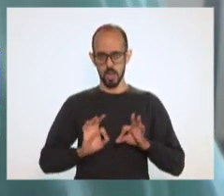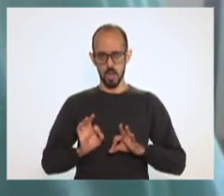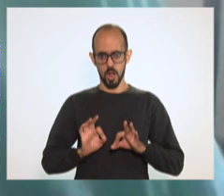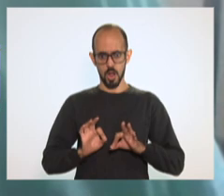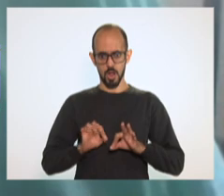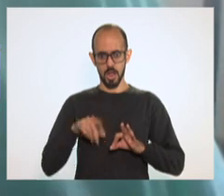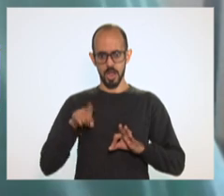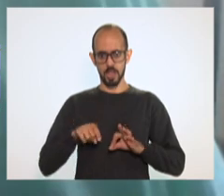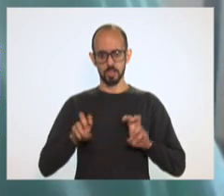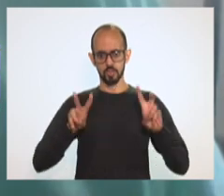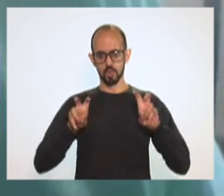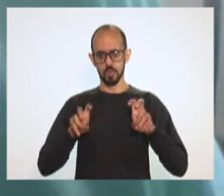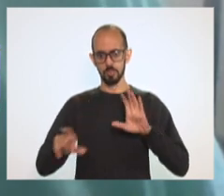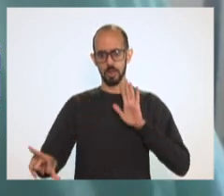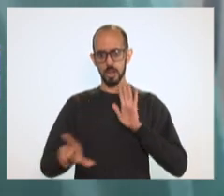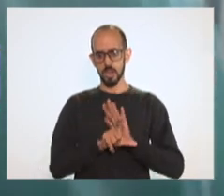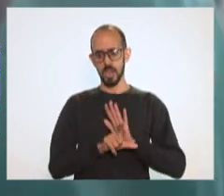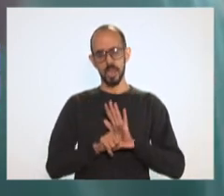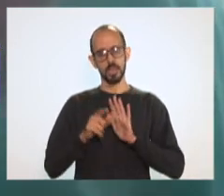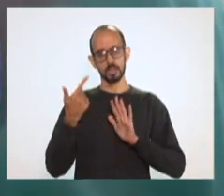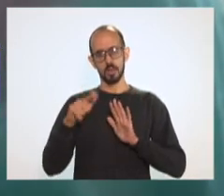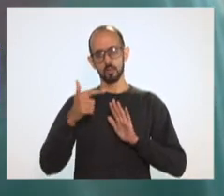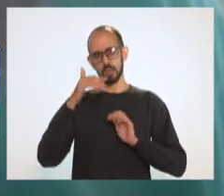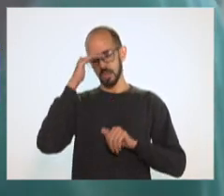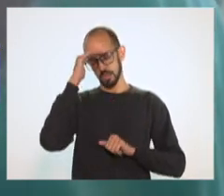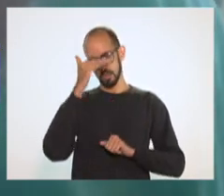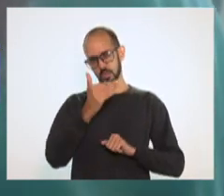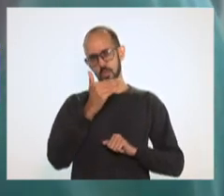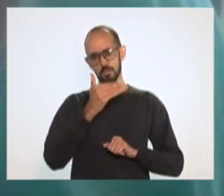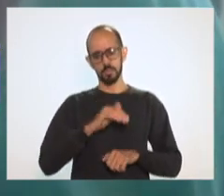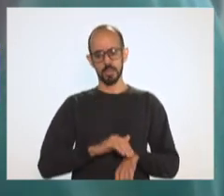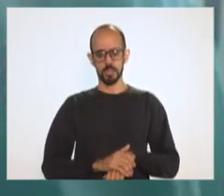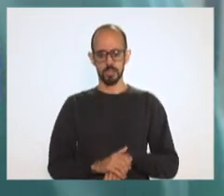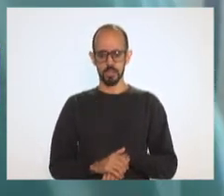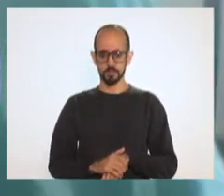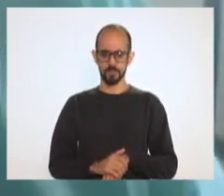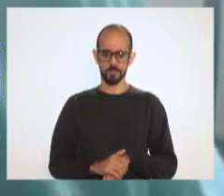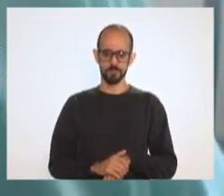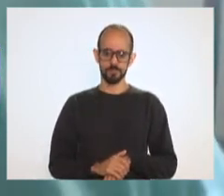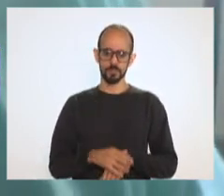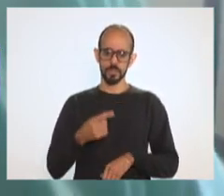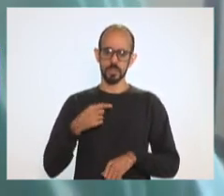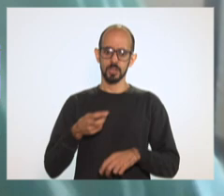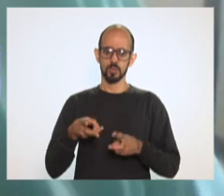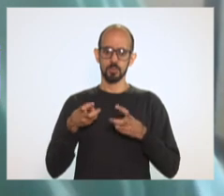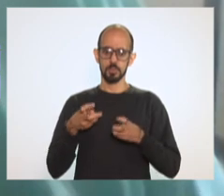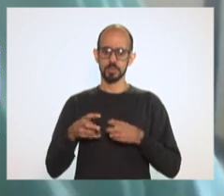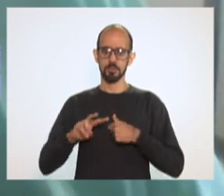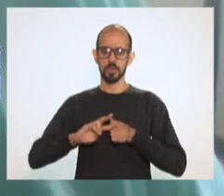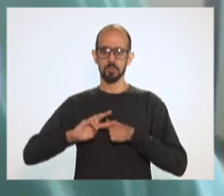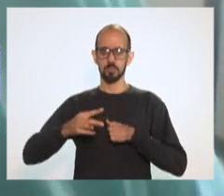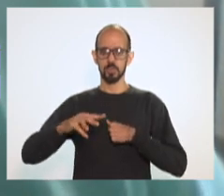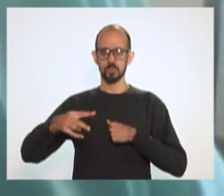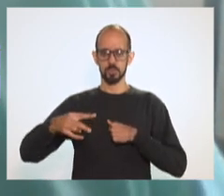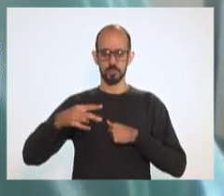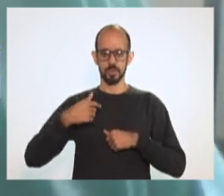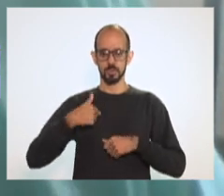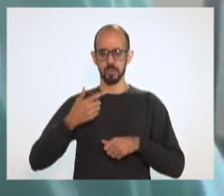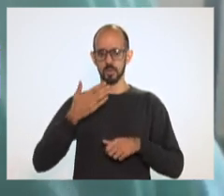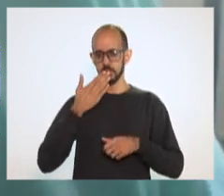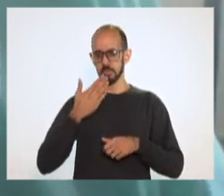sobre uma lei que não está sendo cumprida a gente está na comissão do compras tem se desdobrado mas eu faço um apelo então